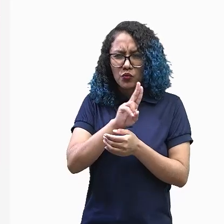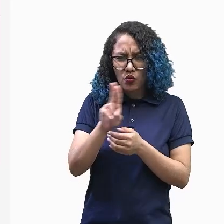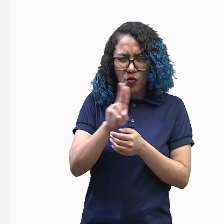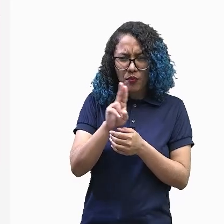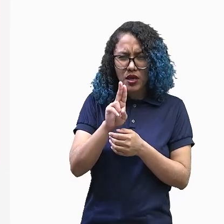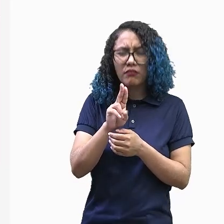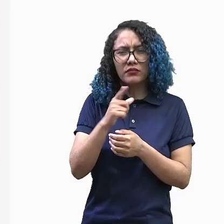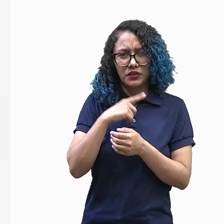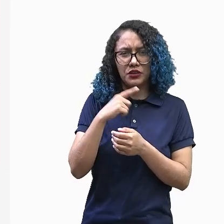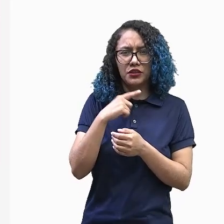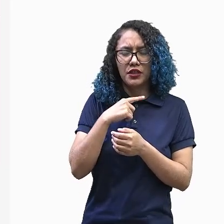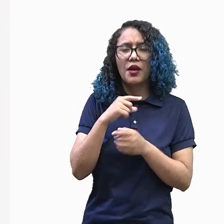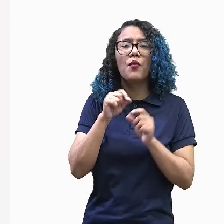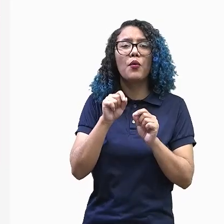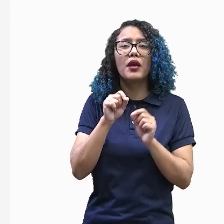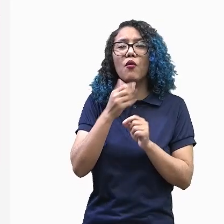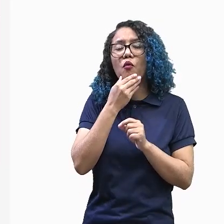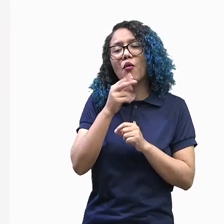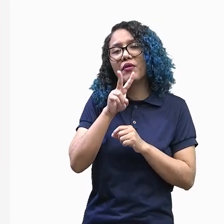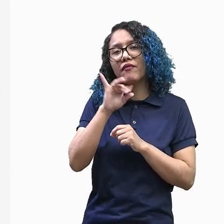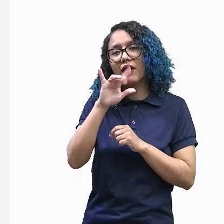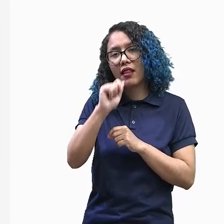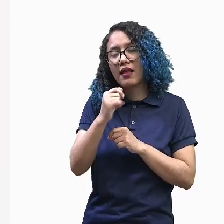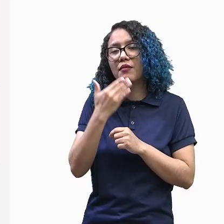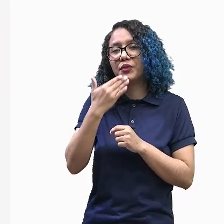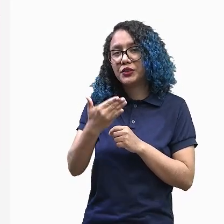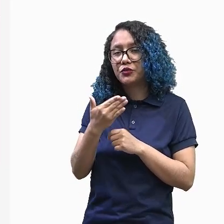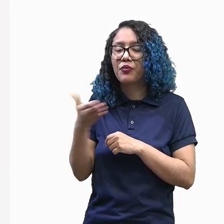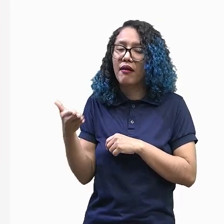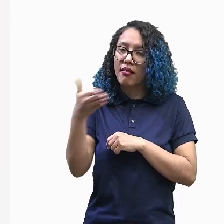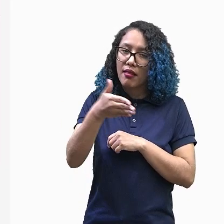casa dele rapidamente, né? E então,